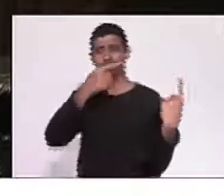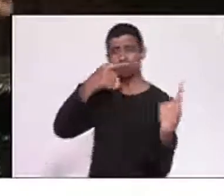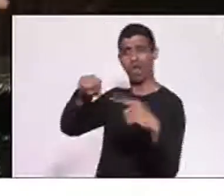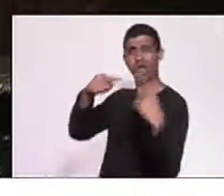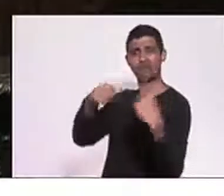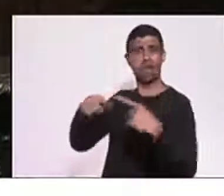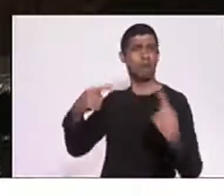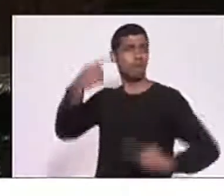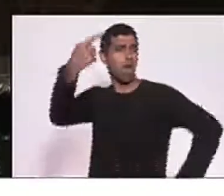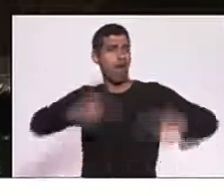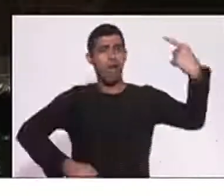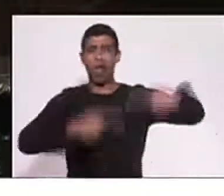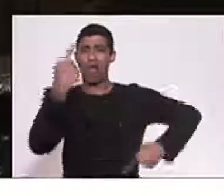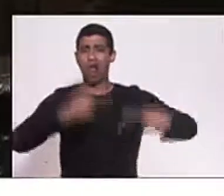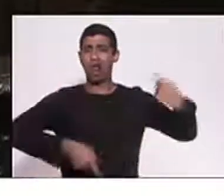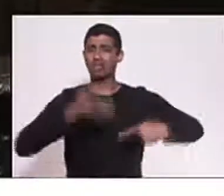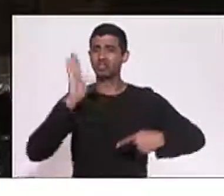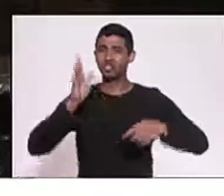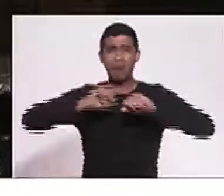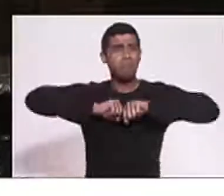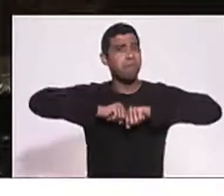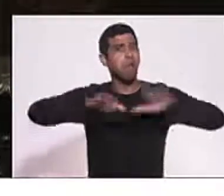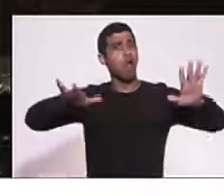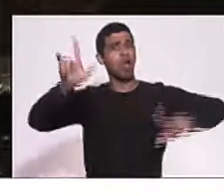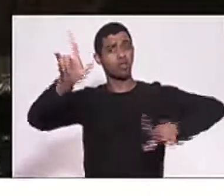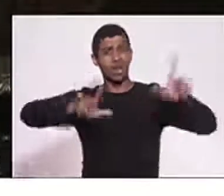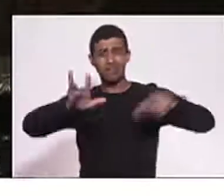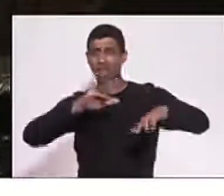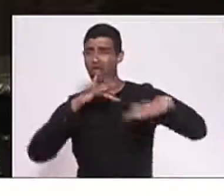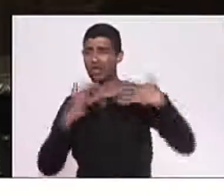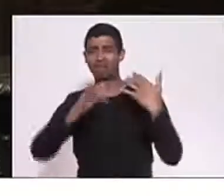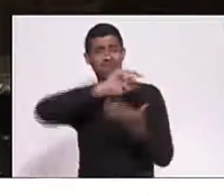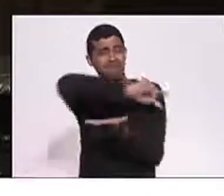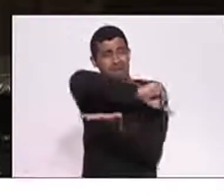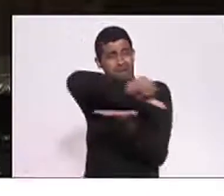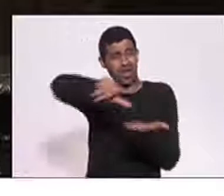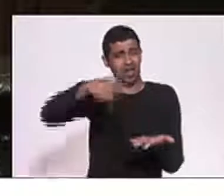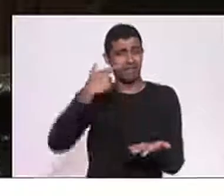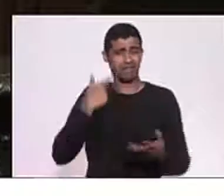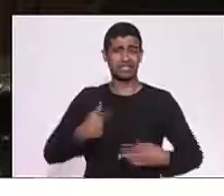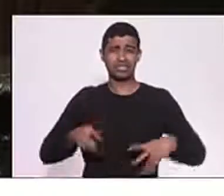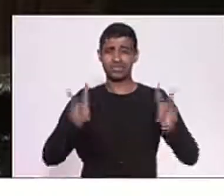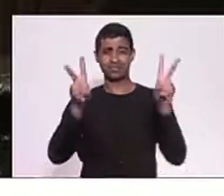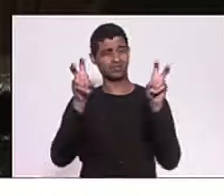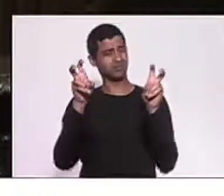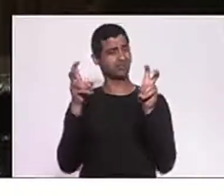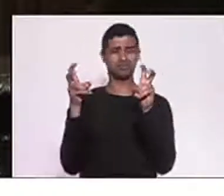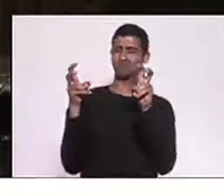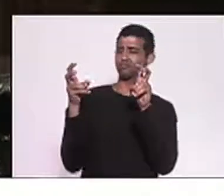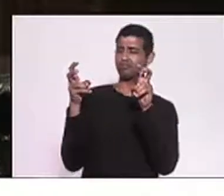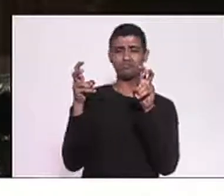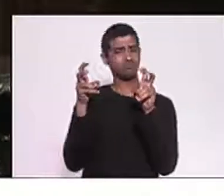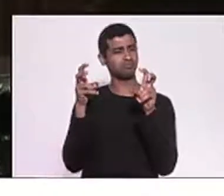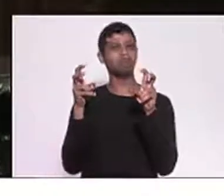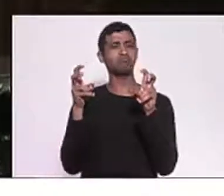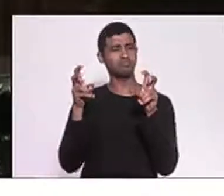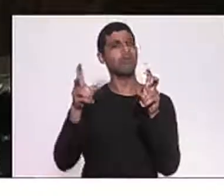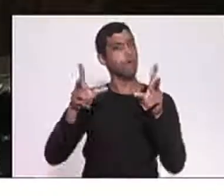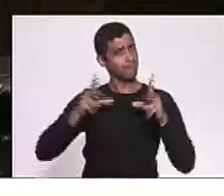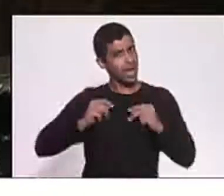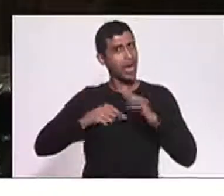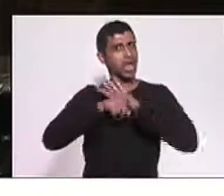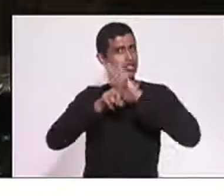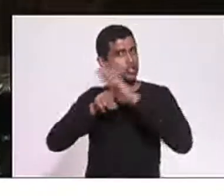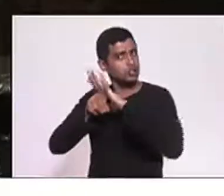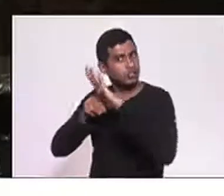estão sendo divulgadas na mídia, sobre um tema que merece ser